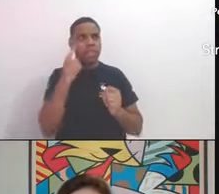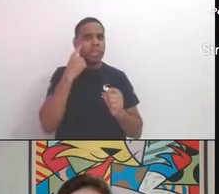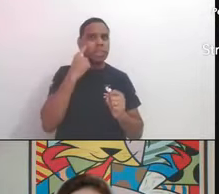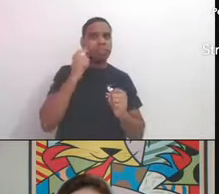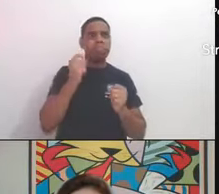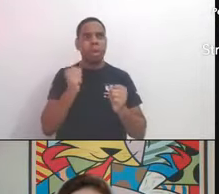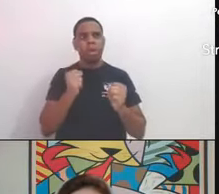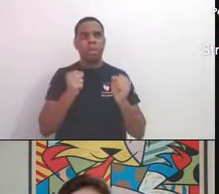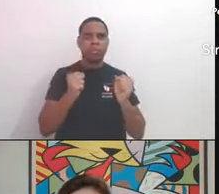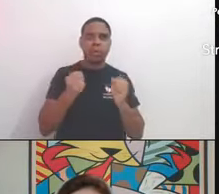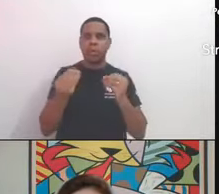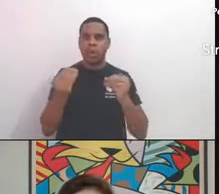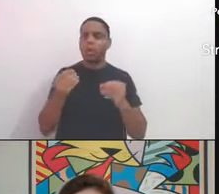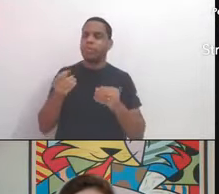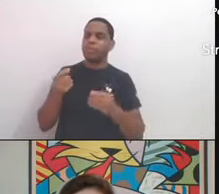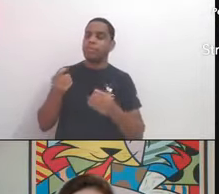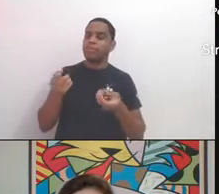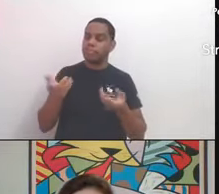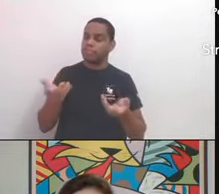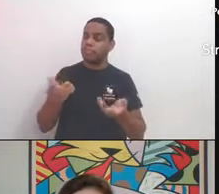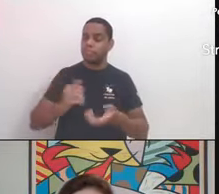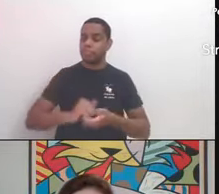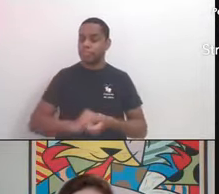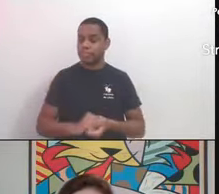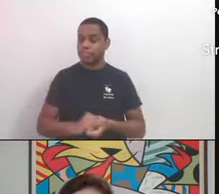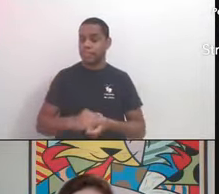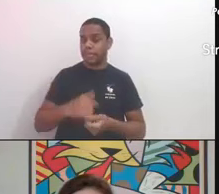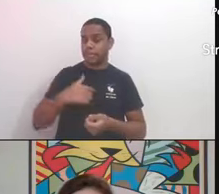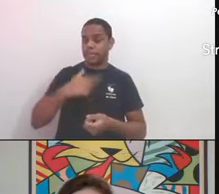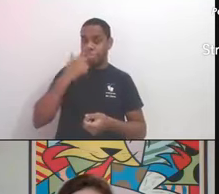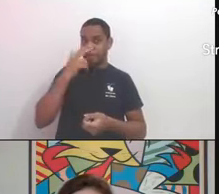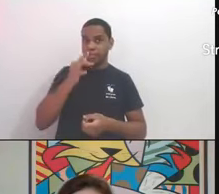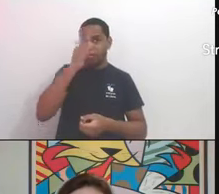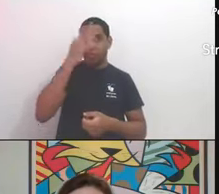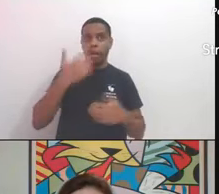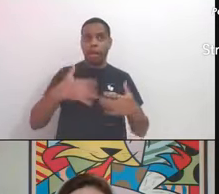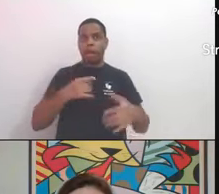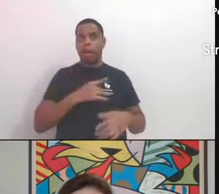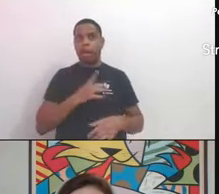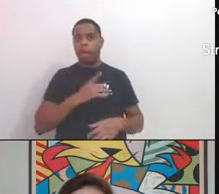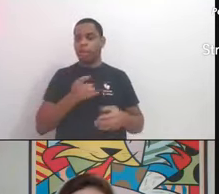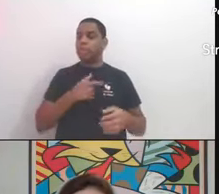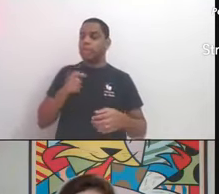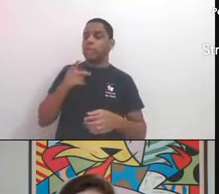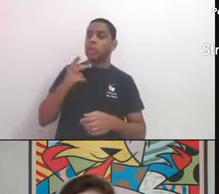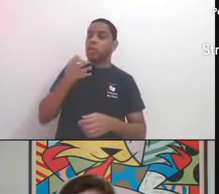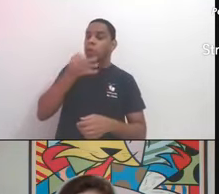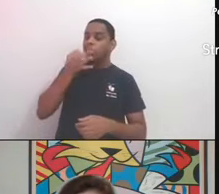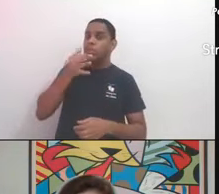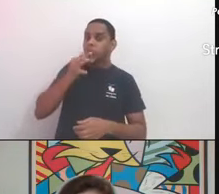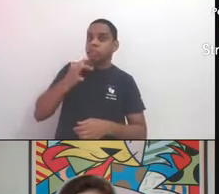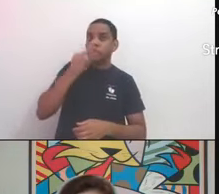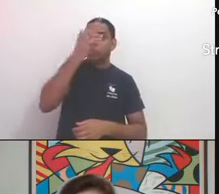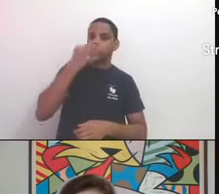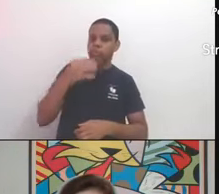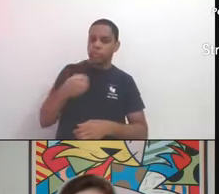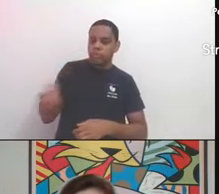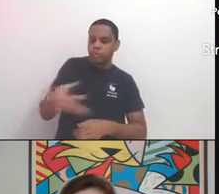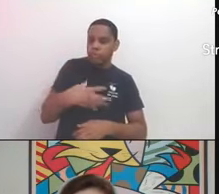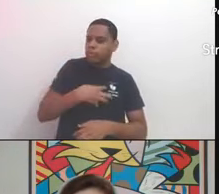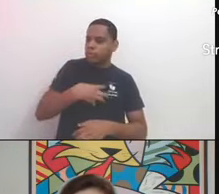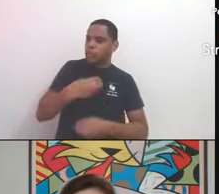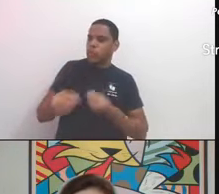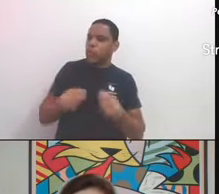né? E alguns, acredito, assustadores. Mas qual é a sua visão do novo normal?